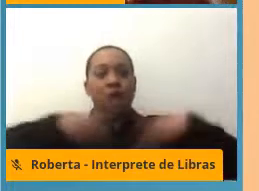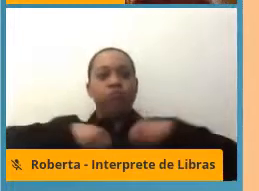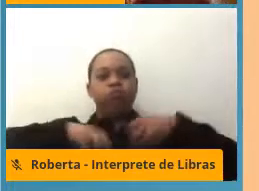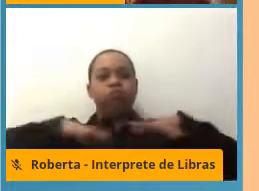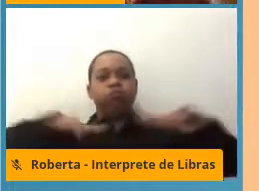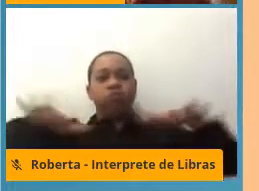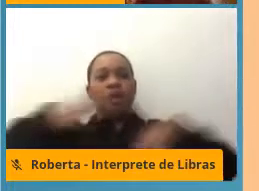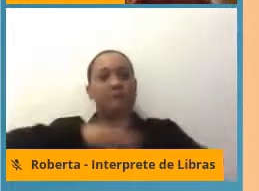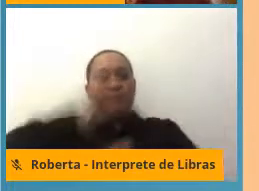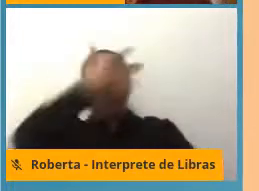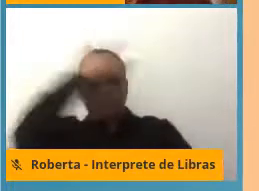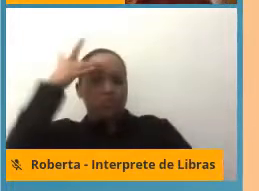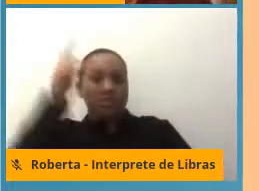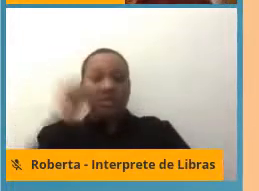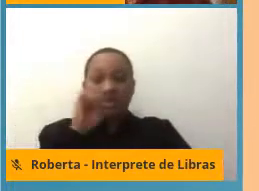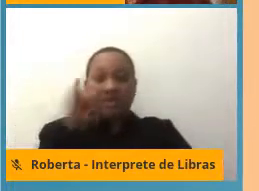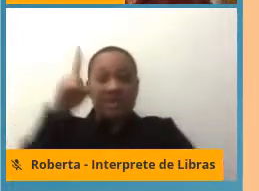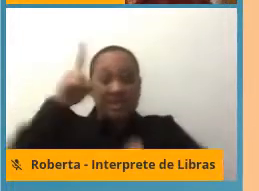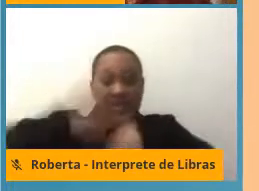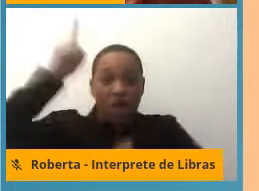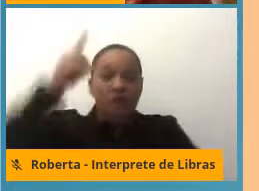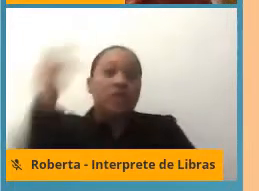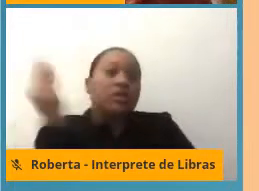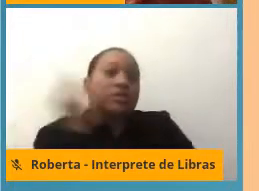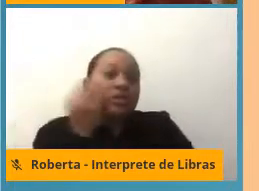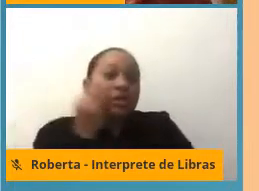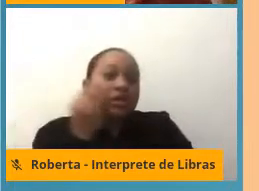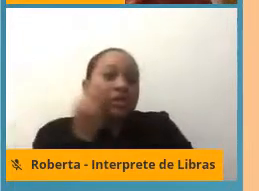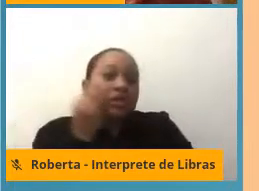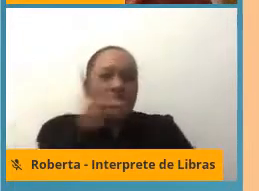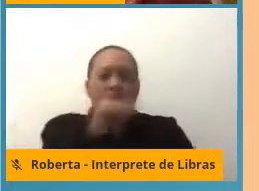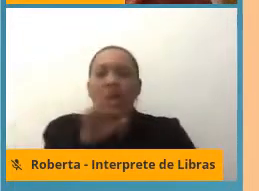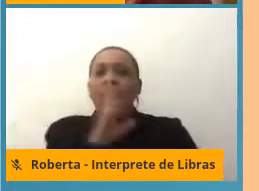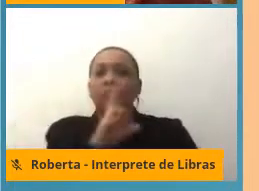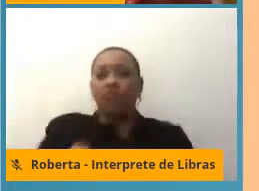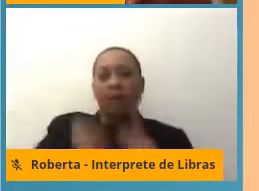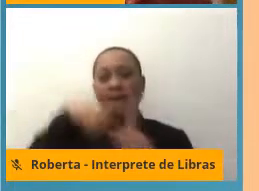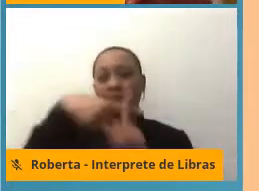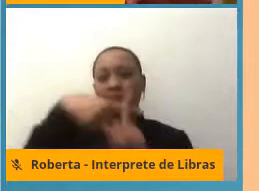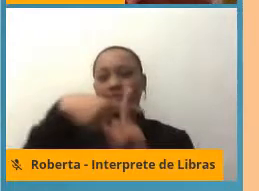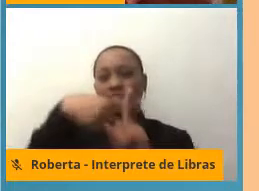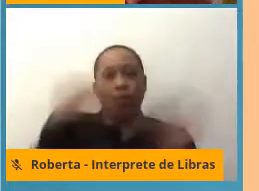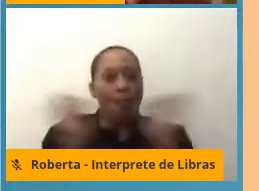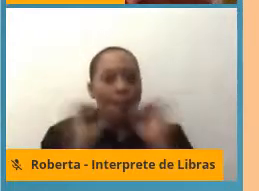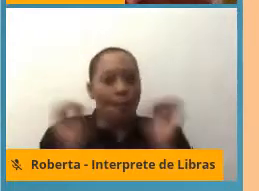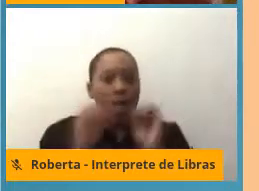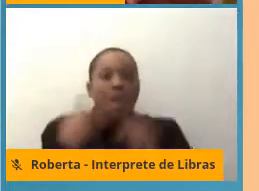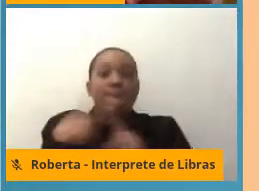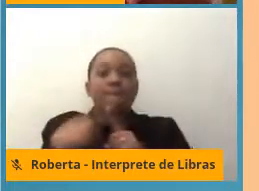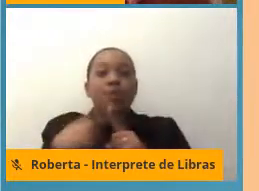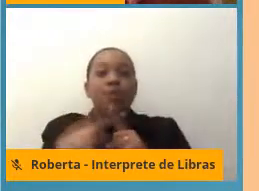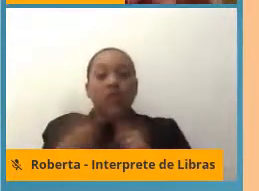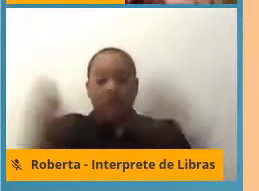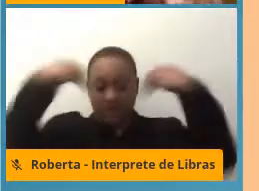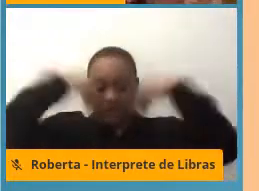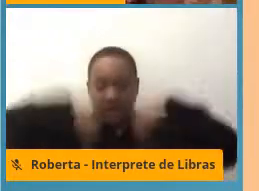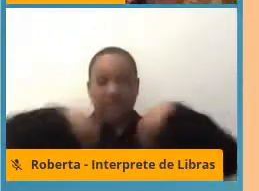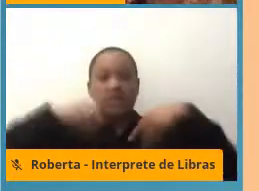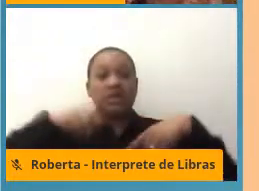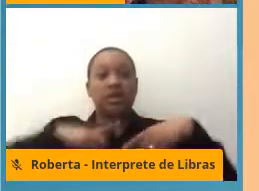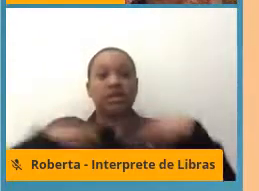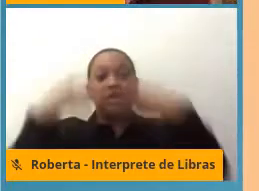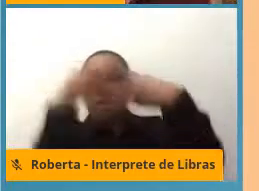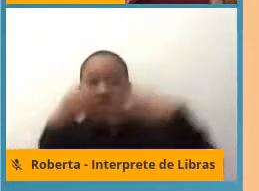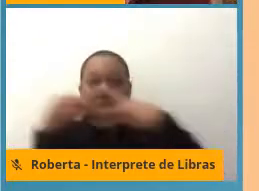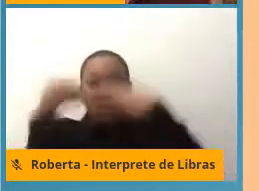não vai dar reagente. Por quê? Porque os anticorpos, mesmo que eles estejam presentes, eles não são detectáveis no soro ou